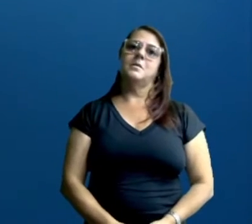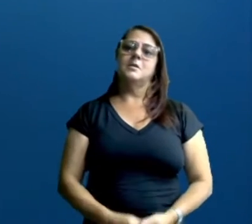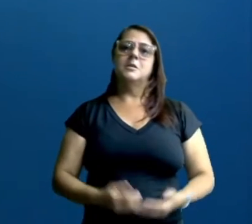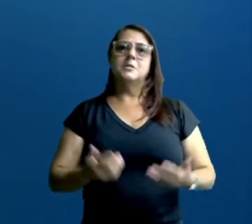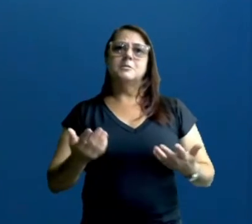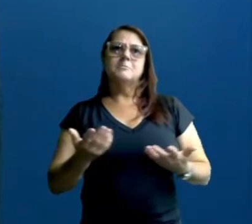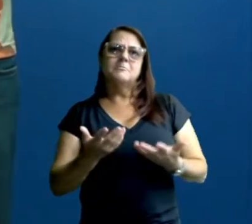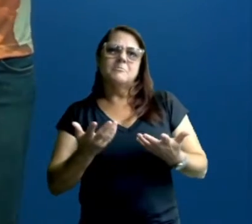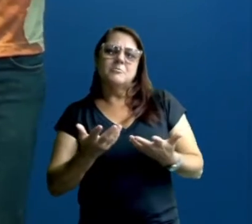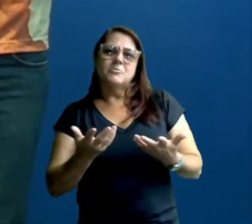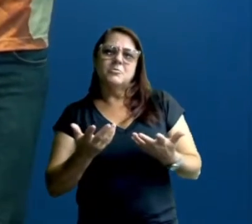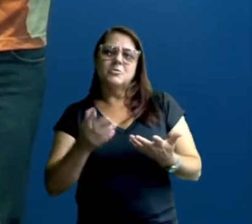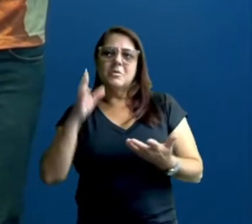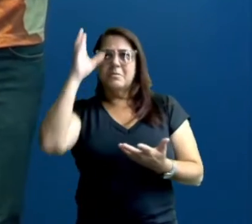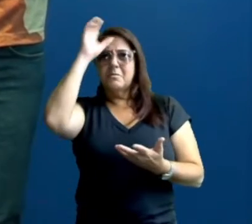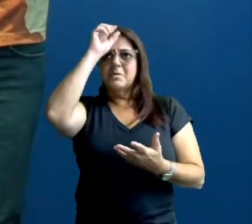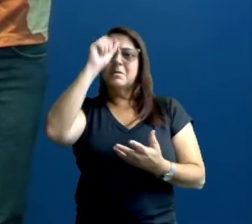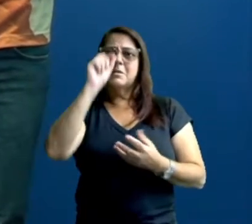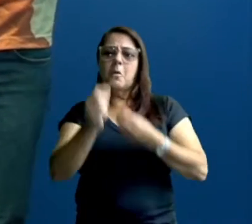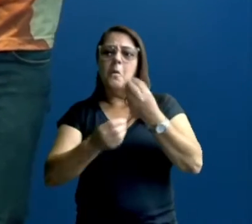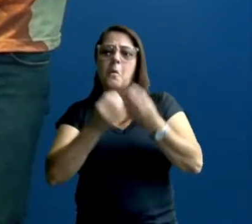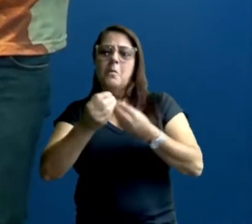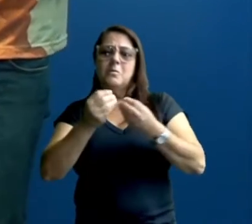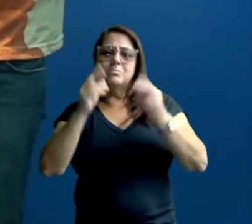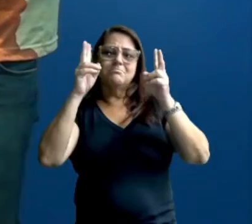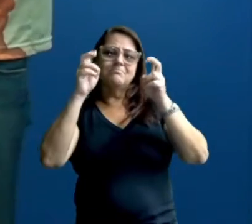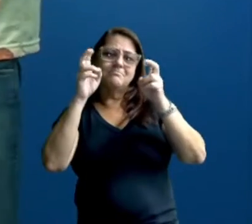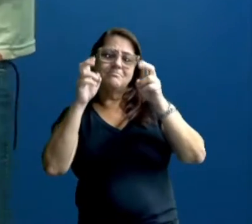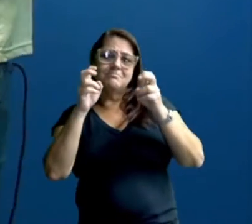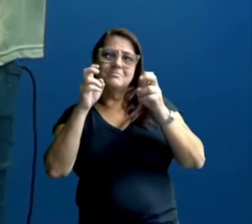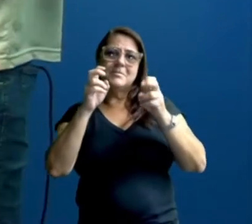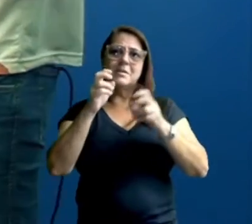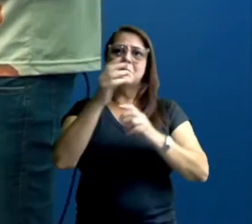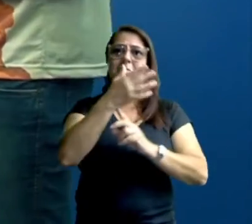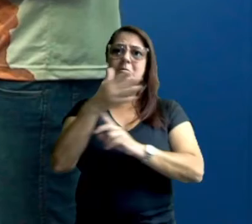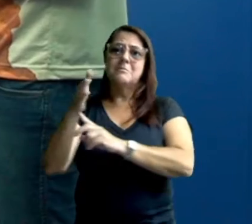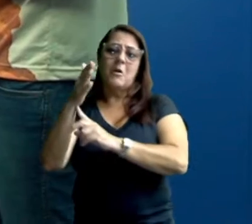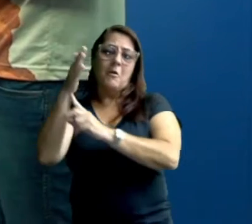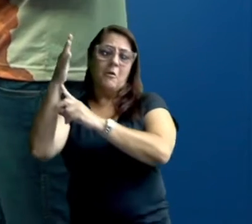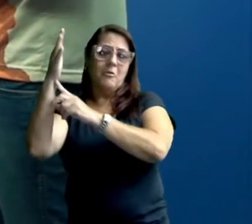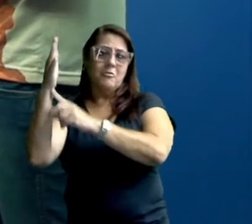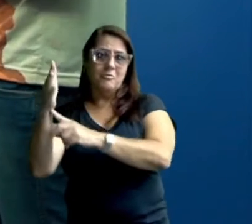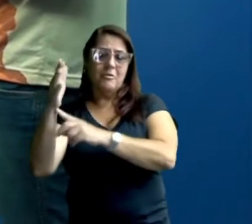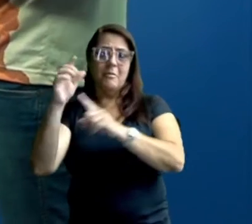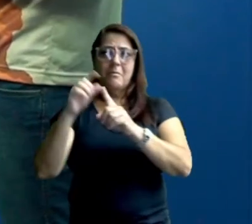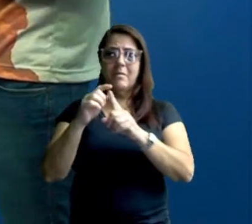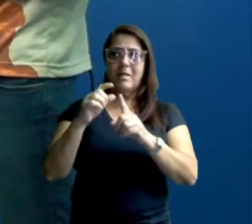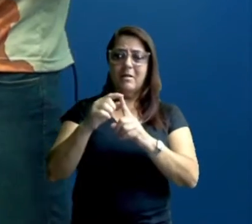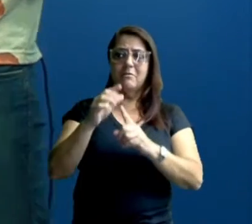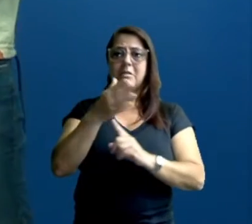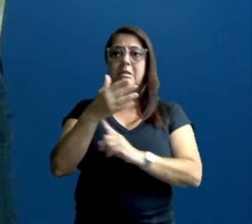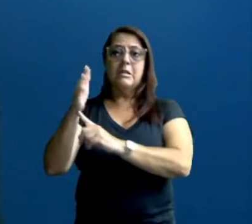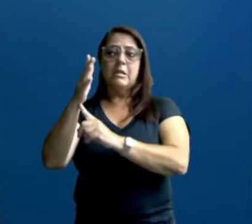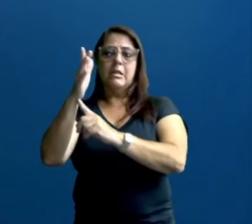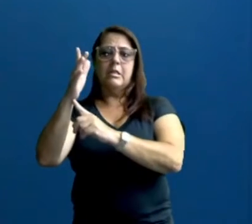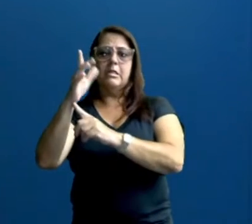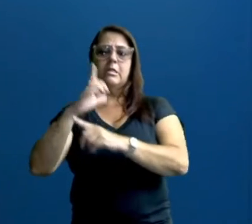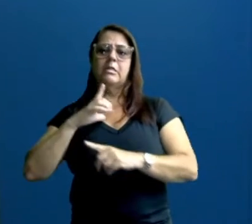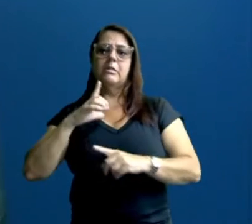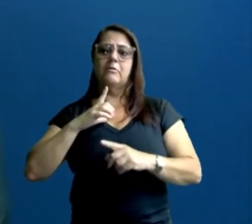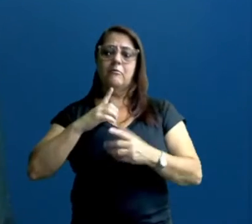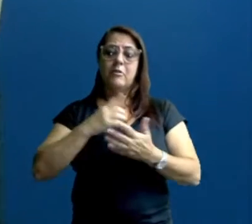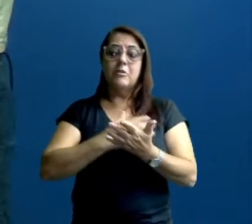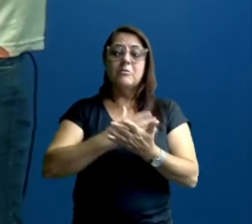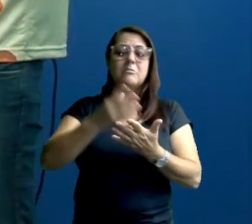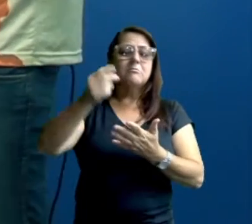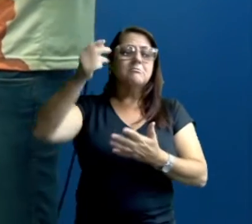gente for falar um pouco sobre o conceito, né, da tecnologia, a gente vai ver que a palavra tecnologia ela tem origem grega,